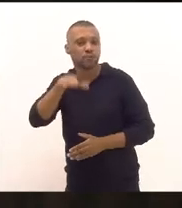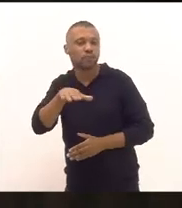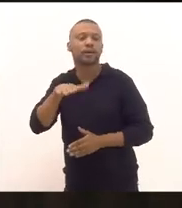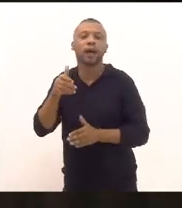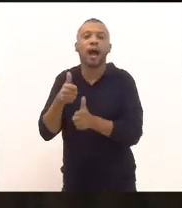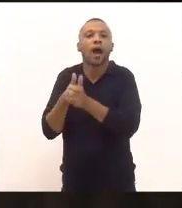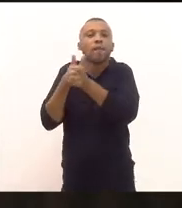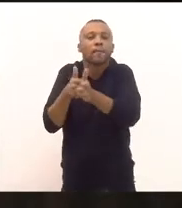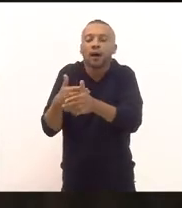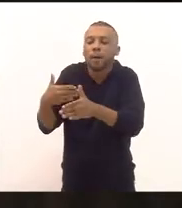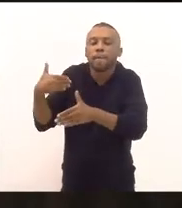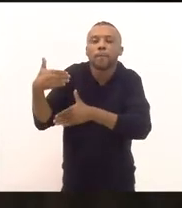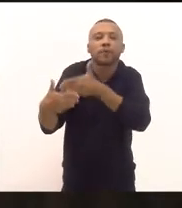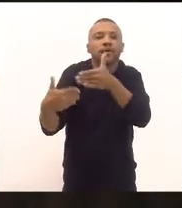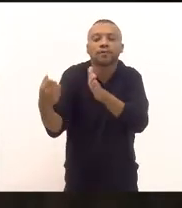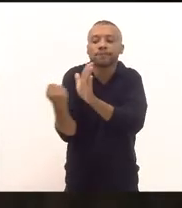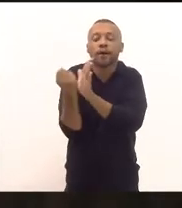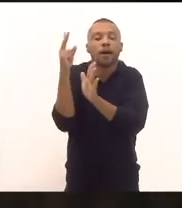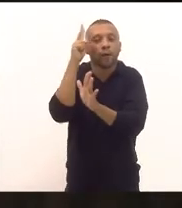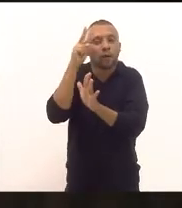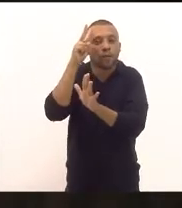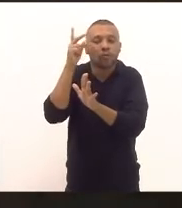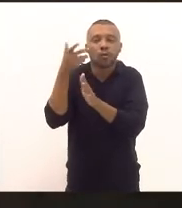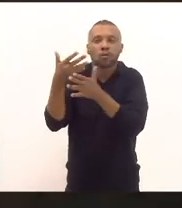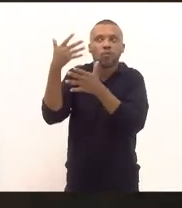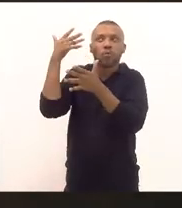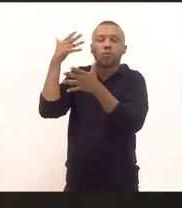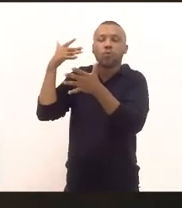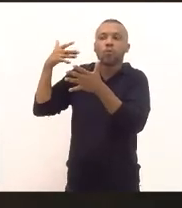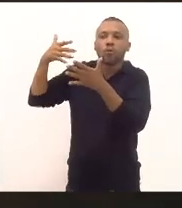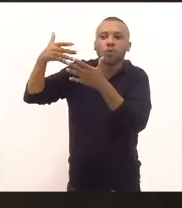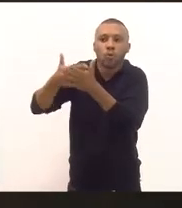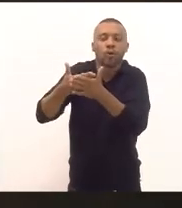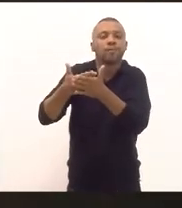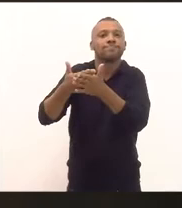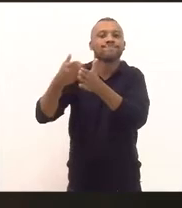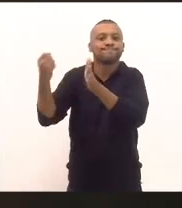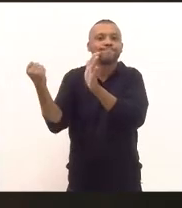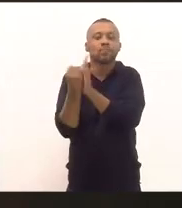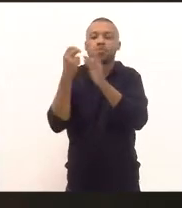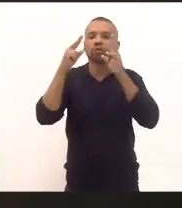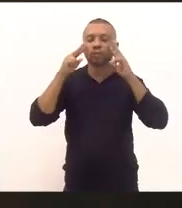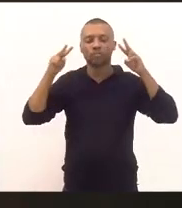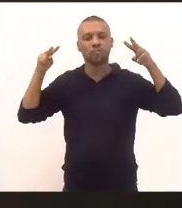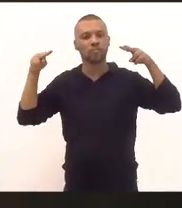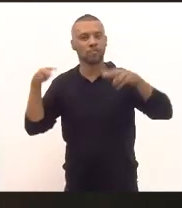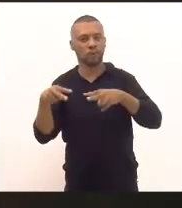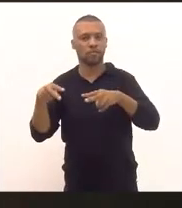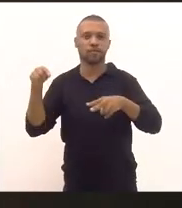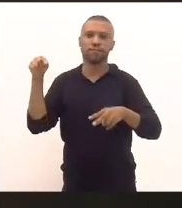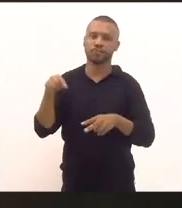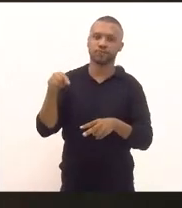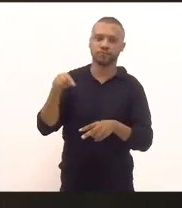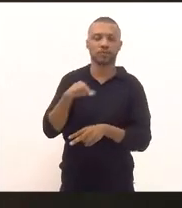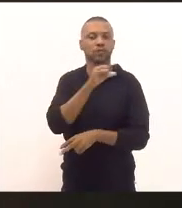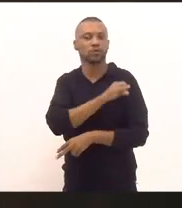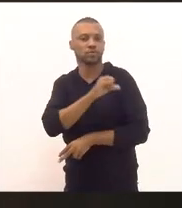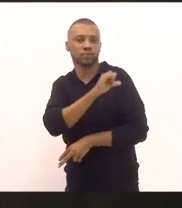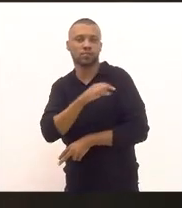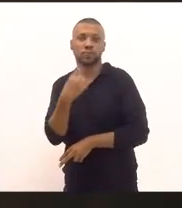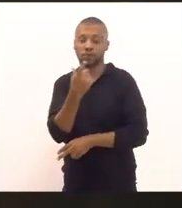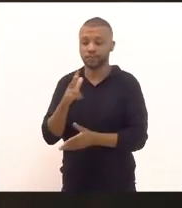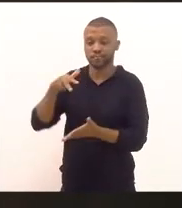processo inclusive de memória enquanto património e imaterial do Estado do Rio de Janeiro quando nós